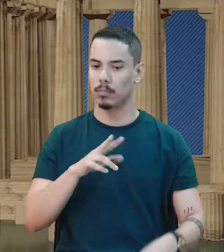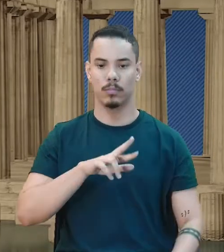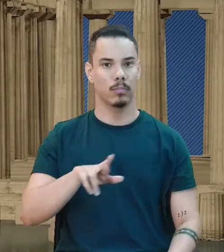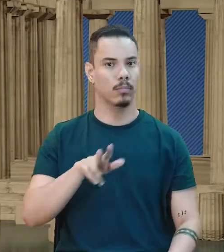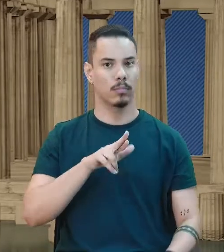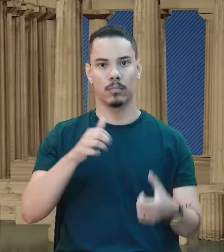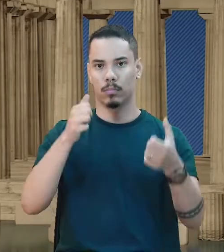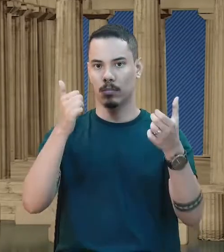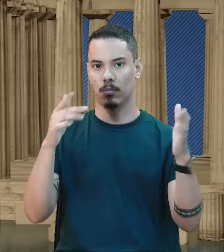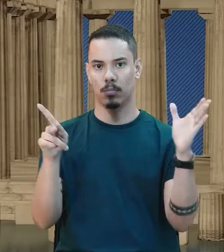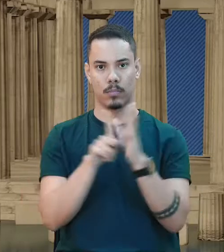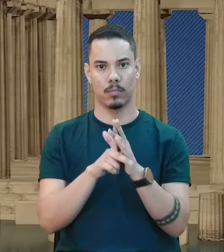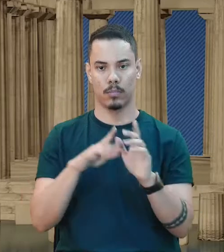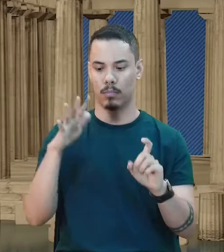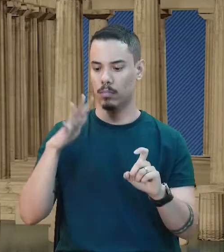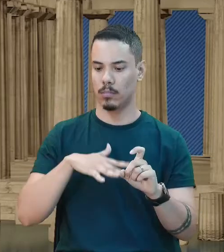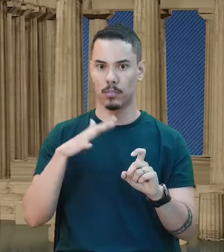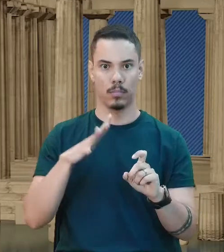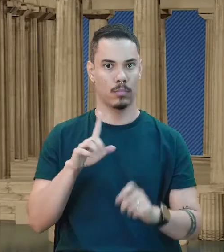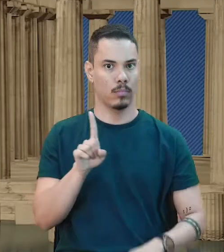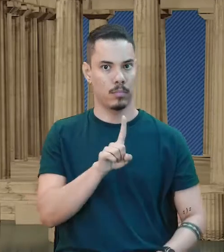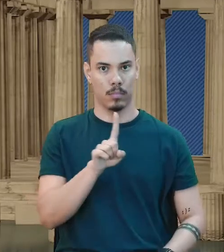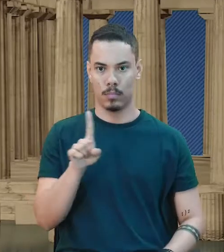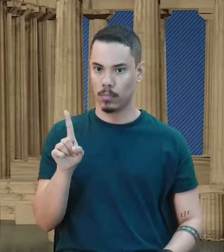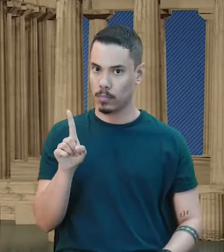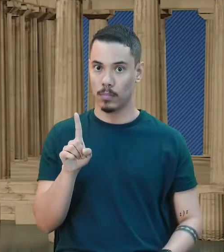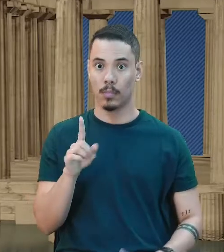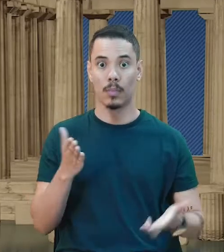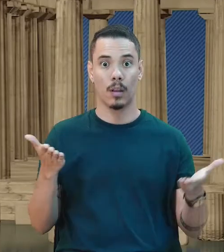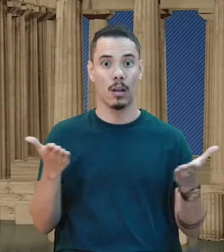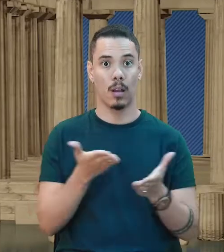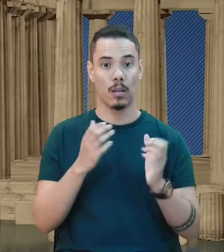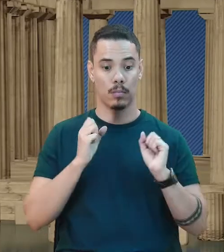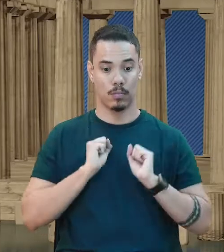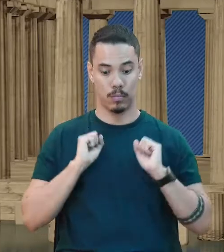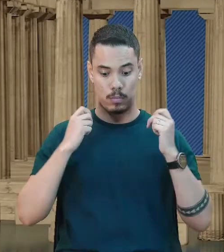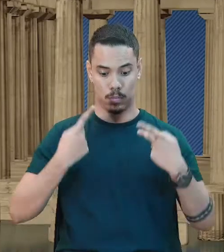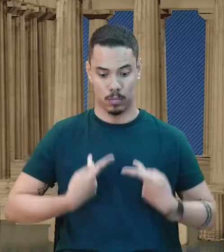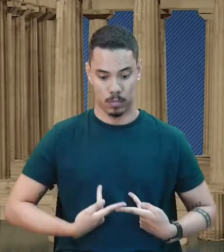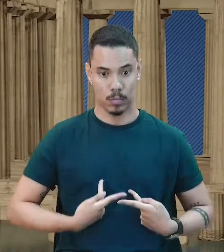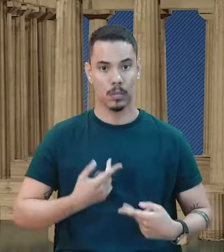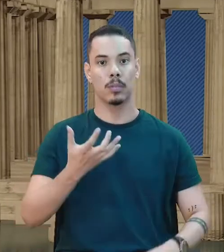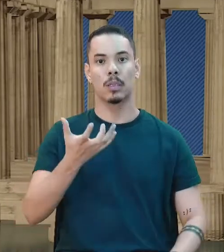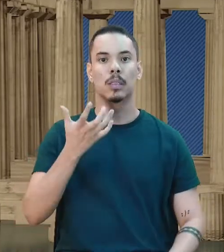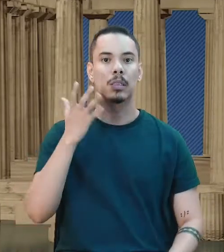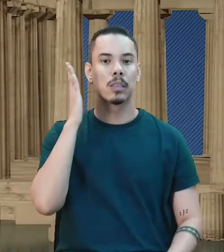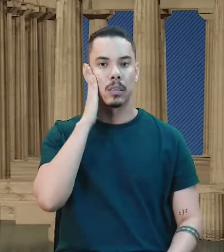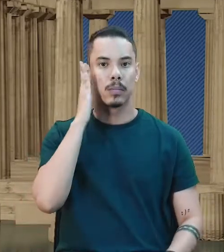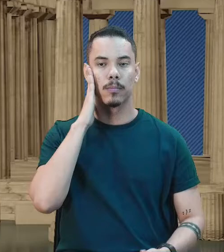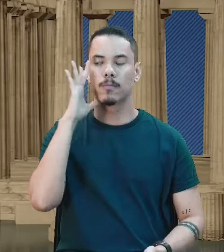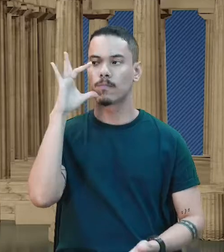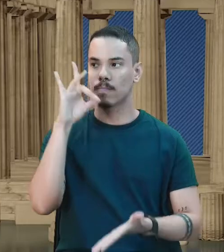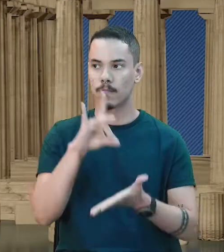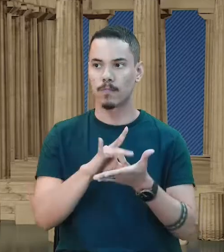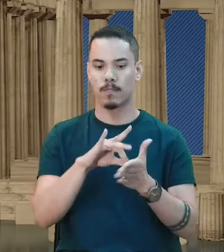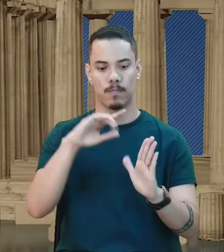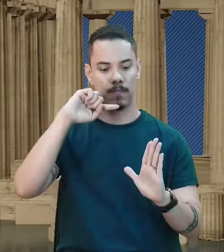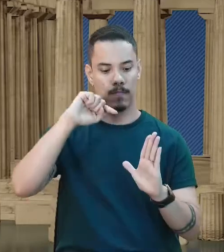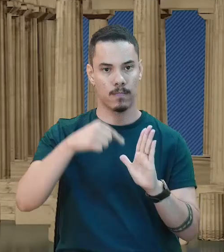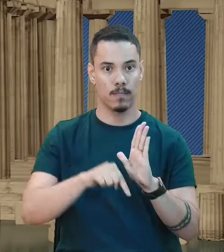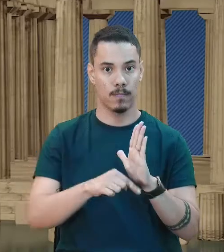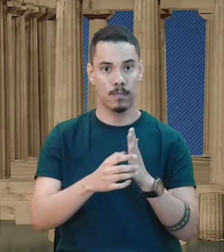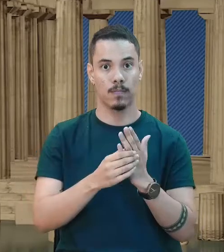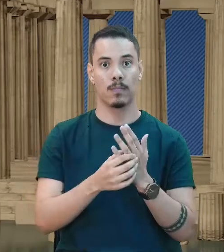explicações mitológicas. Agora não. O homem quer de fato conhecer as coisas. E o